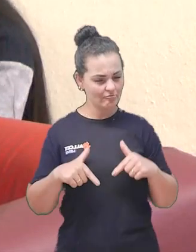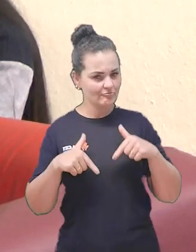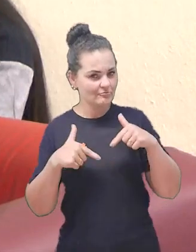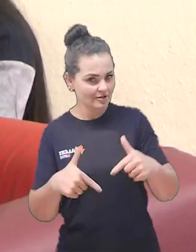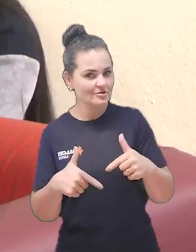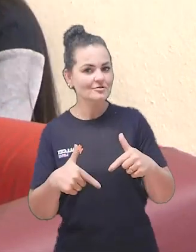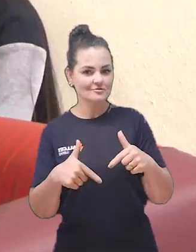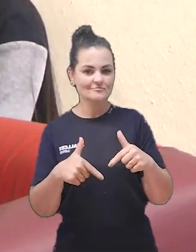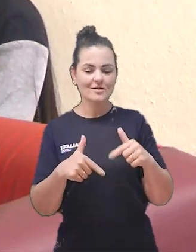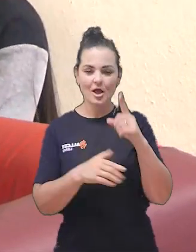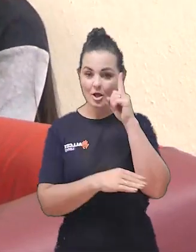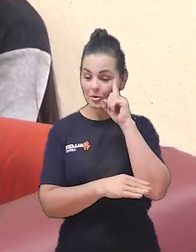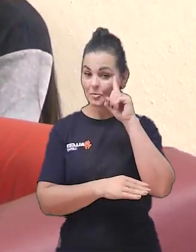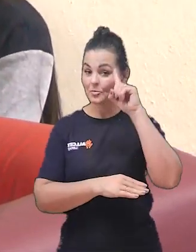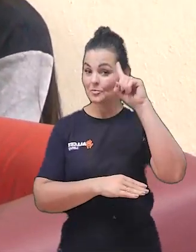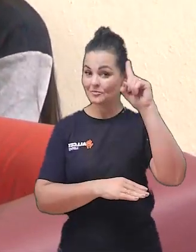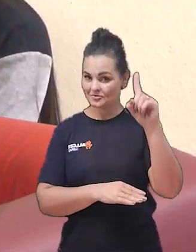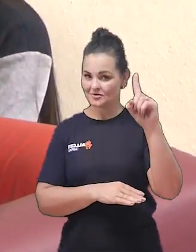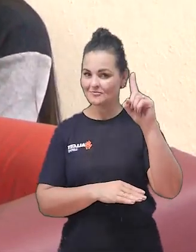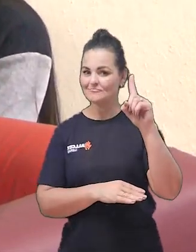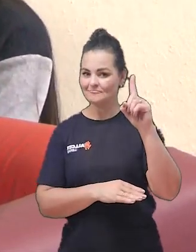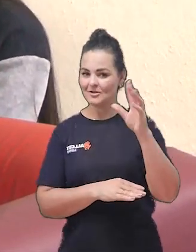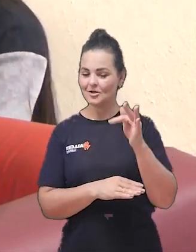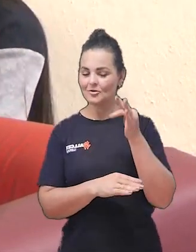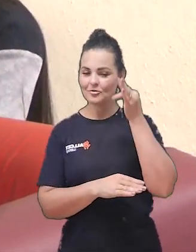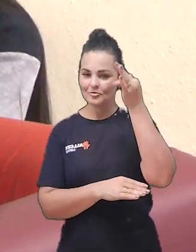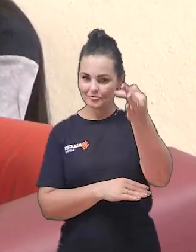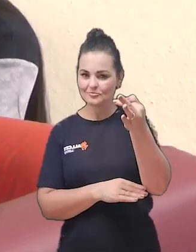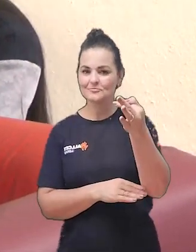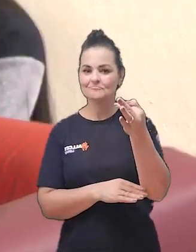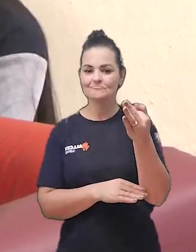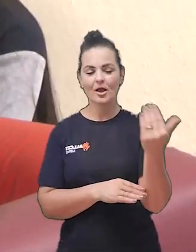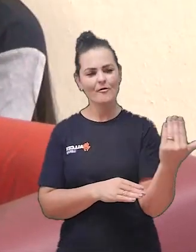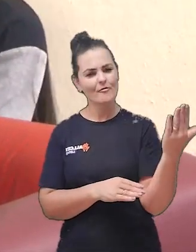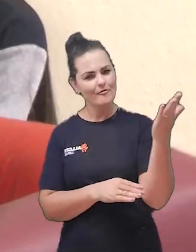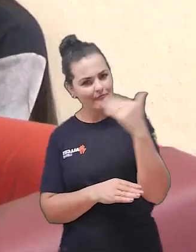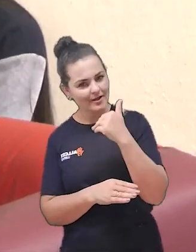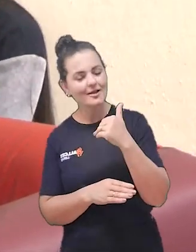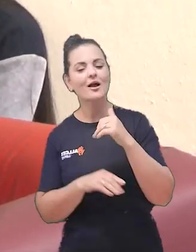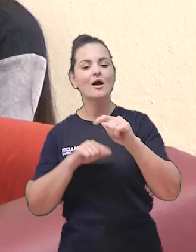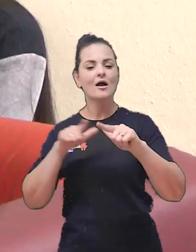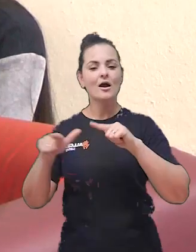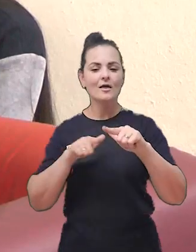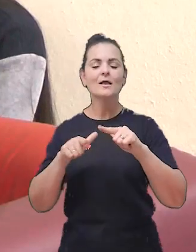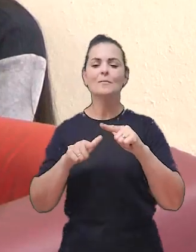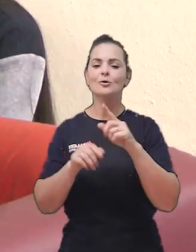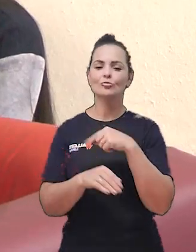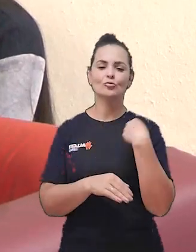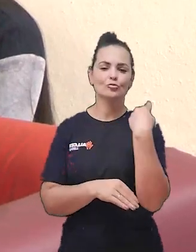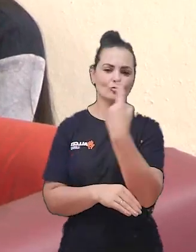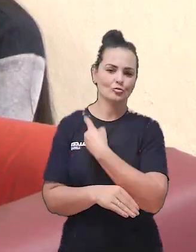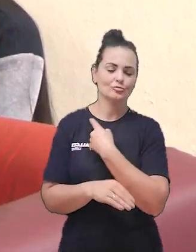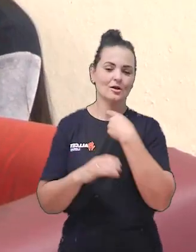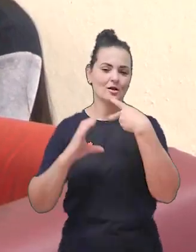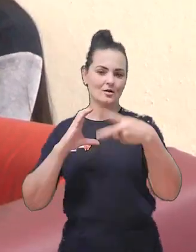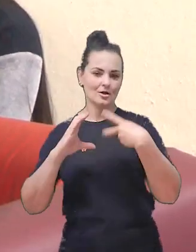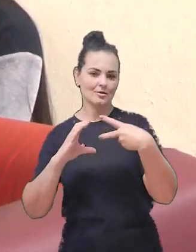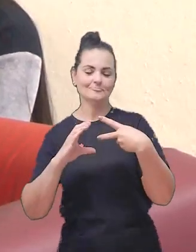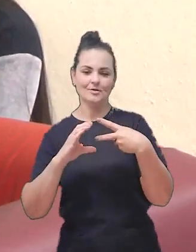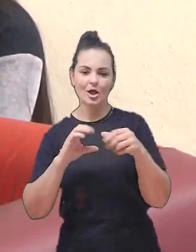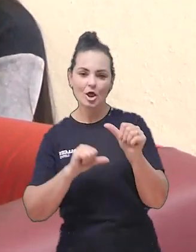vigor, e um dia desse, venham trabalhar conosco na Câmara de Vereadores, né? Sejam